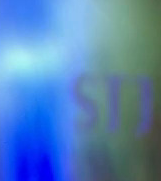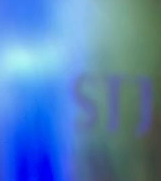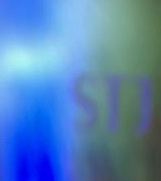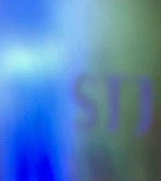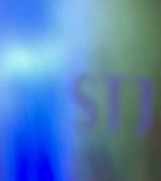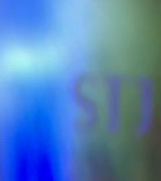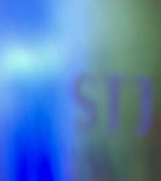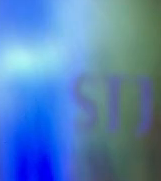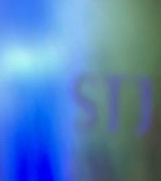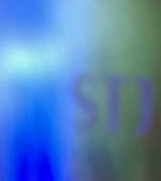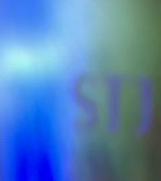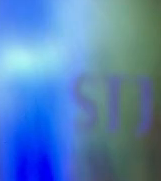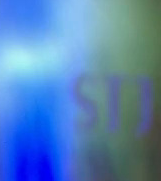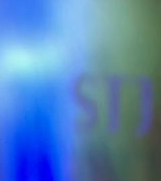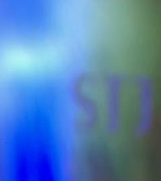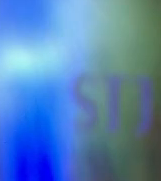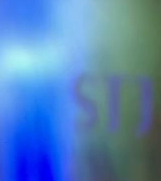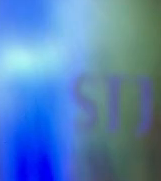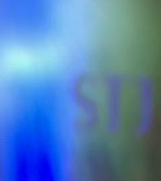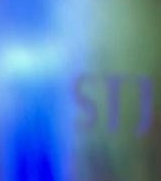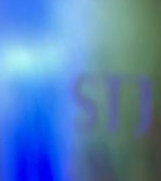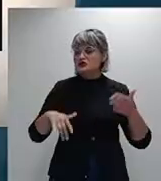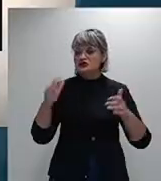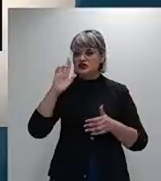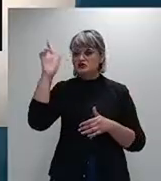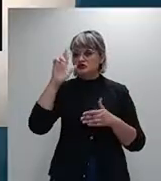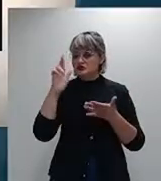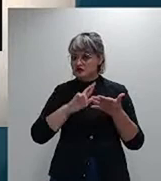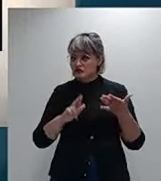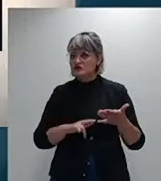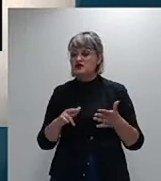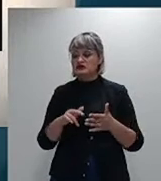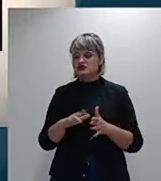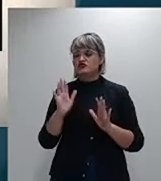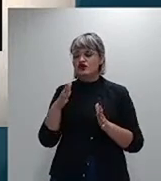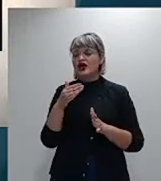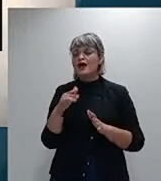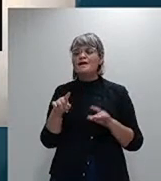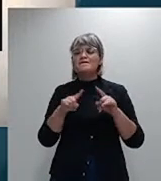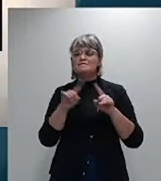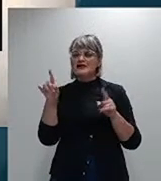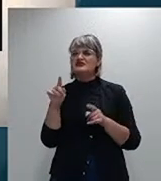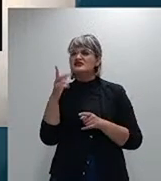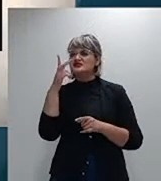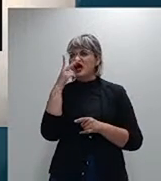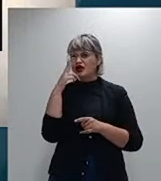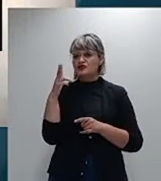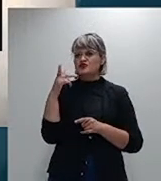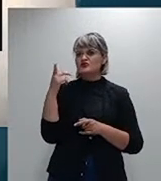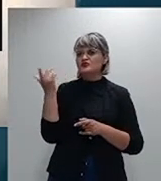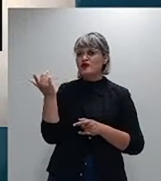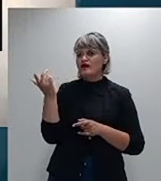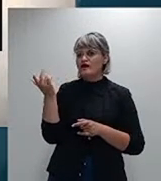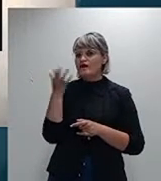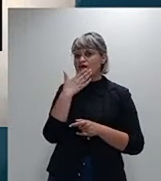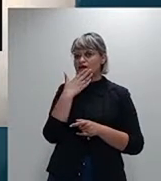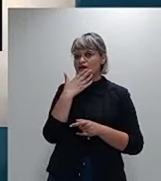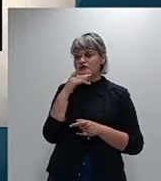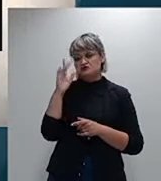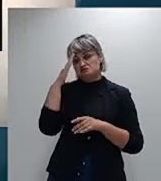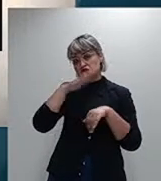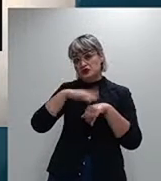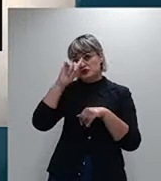defensoria todas as medidas de segurança em andamento o colegiado determinou que a corregedoria dos presídios e